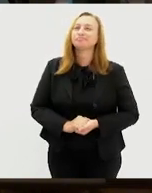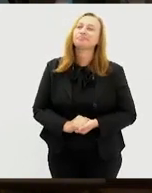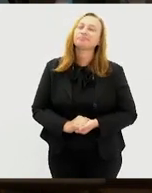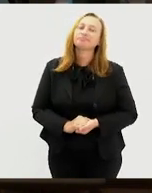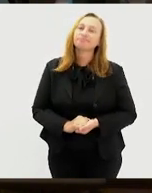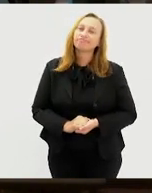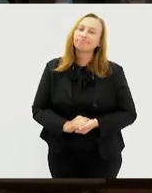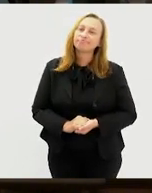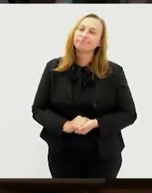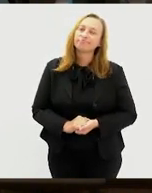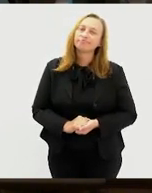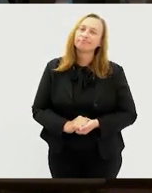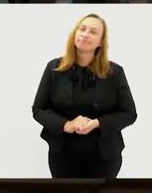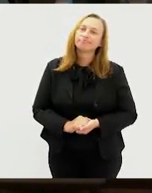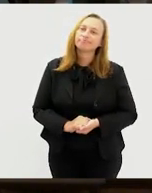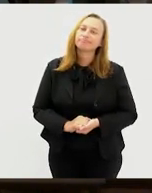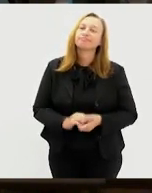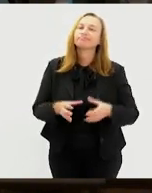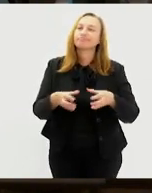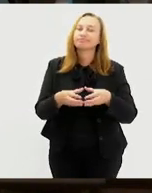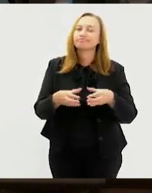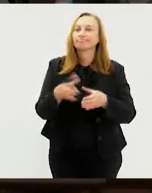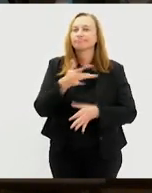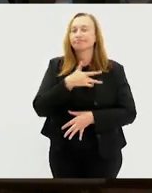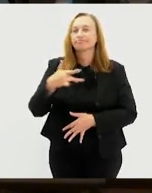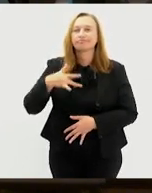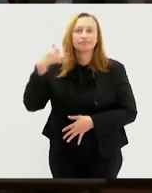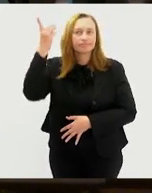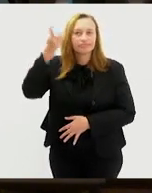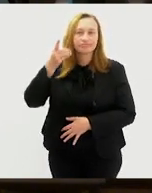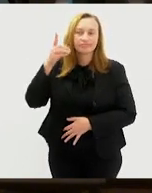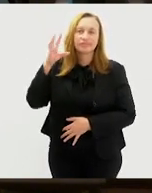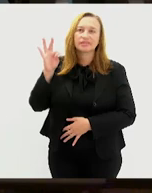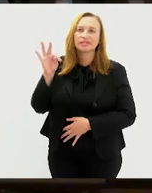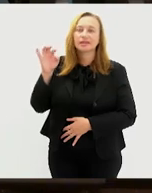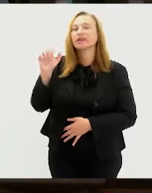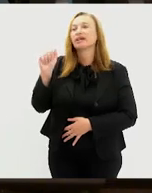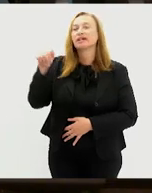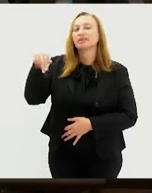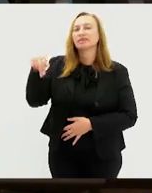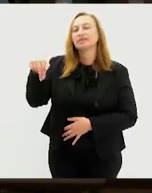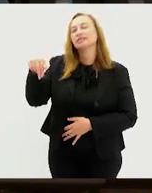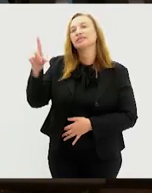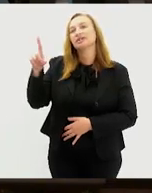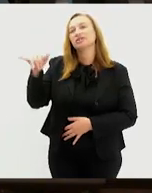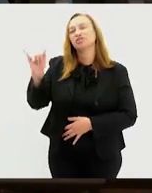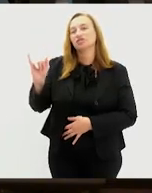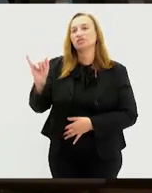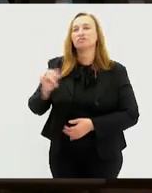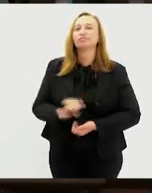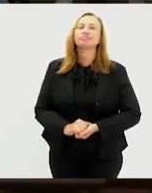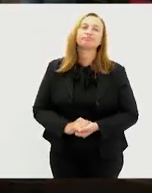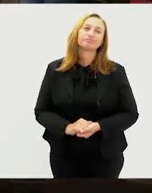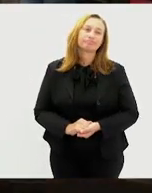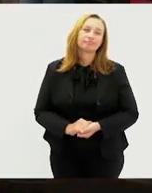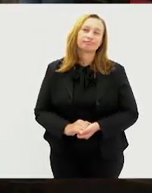justiça pela comissão de saúde Deputado tand deput Vieira